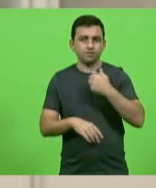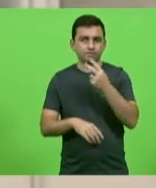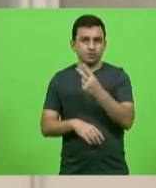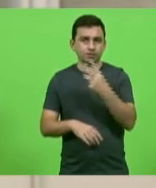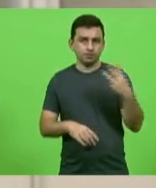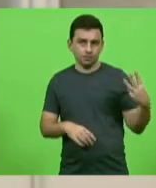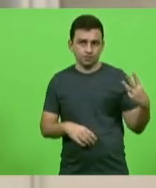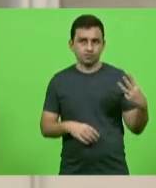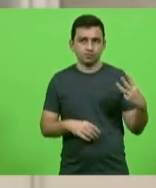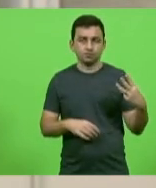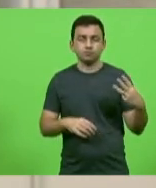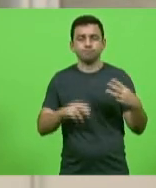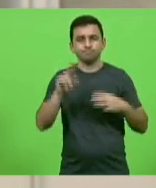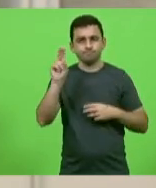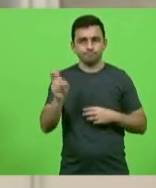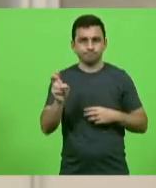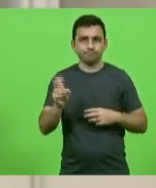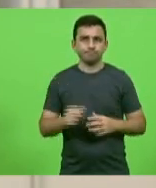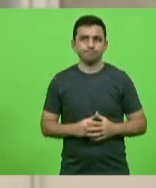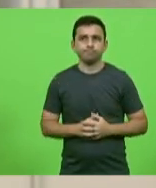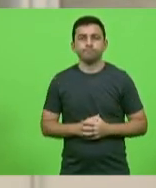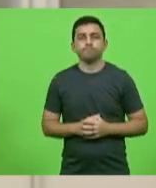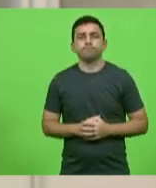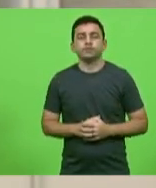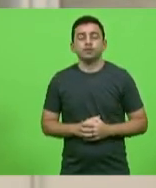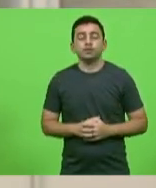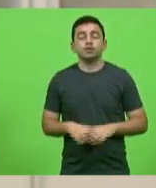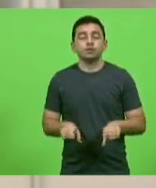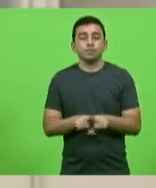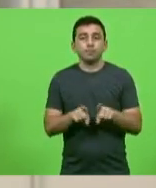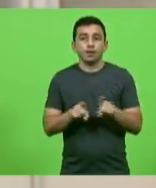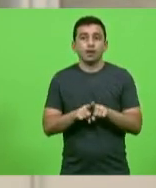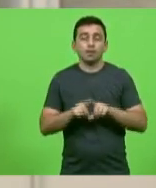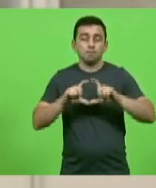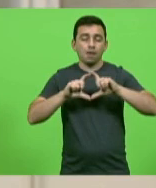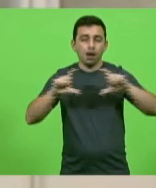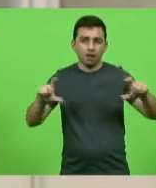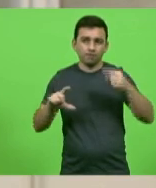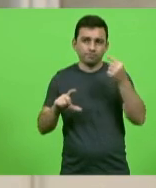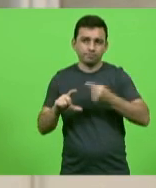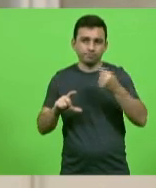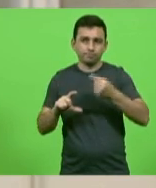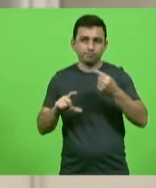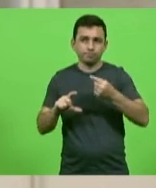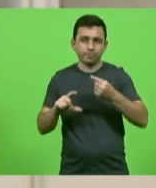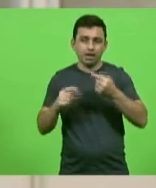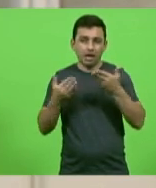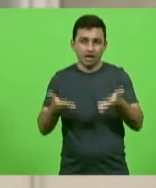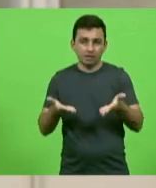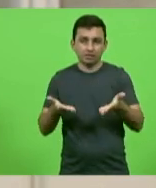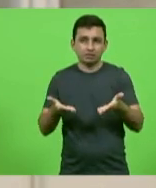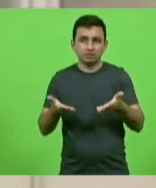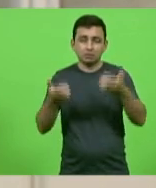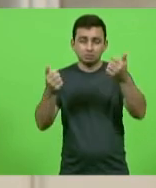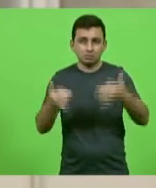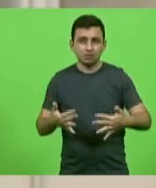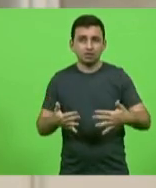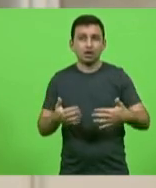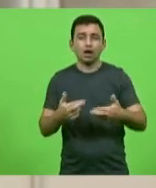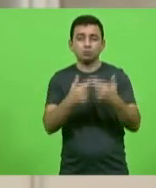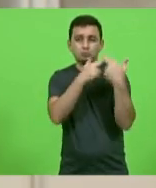dos direitos políticos" o parágrafo único desse mesmo dispositivo estabelece as atribuições